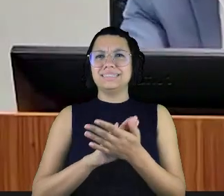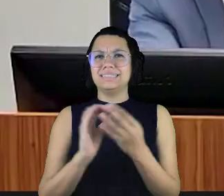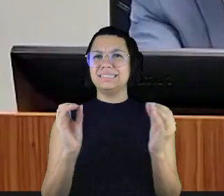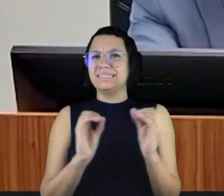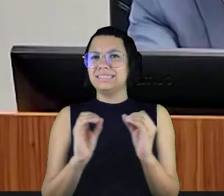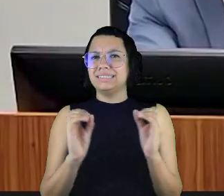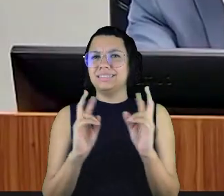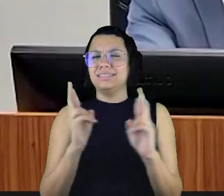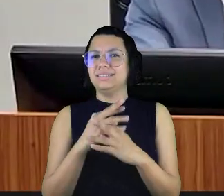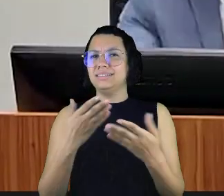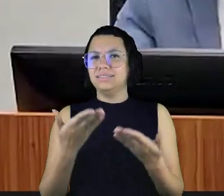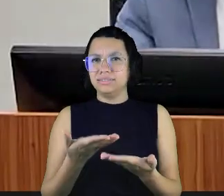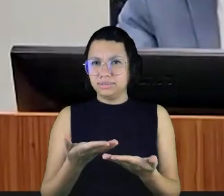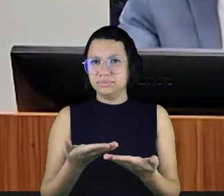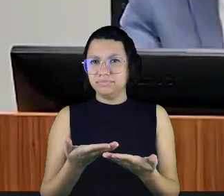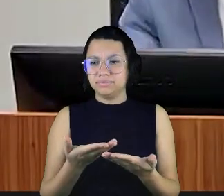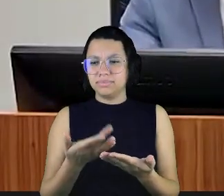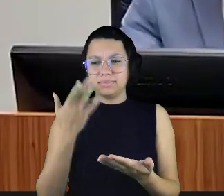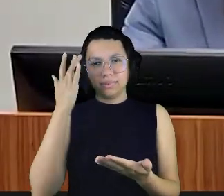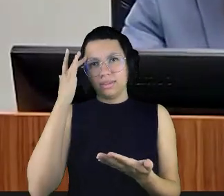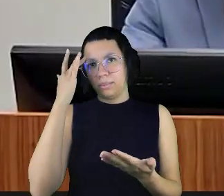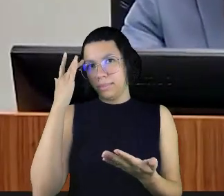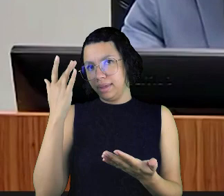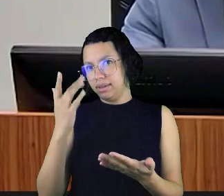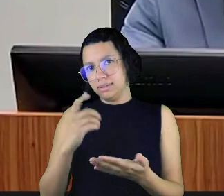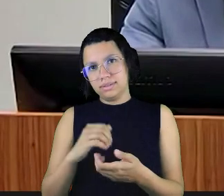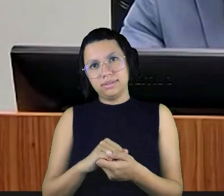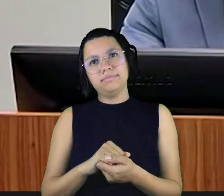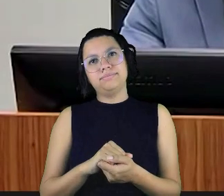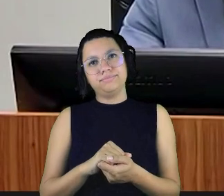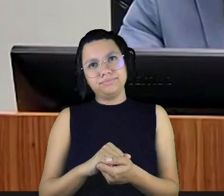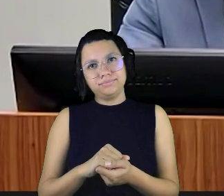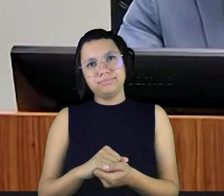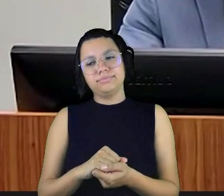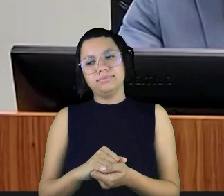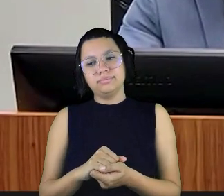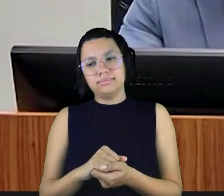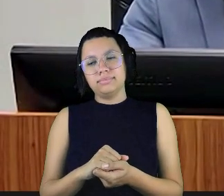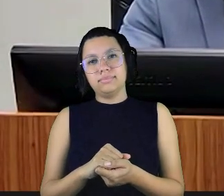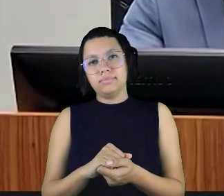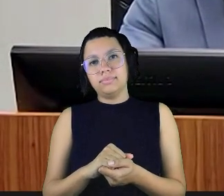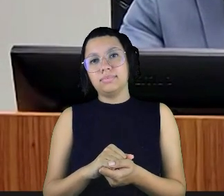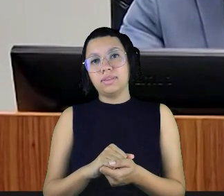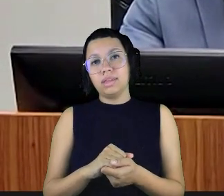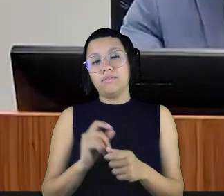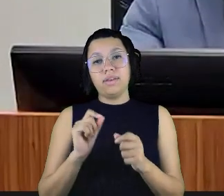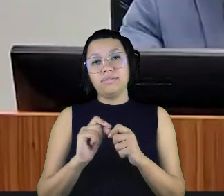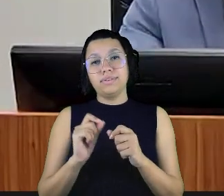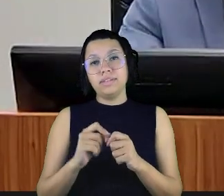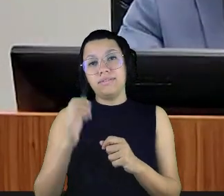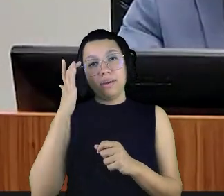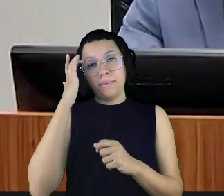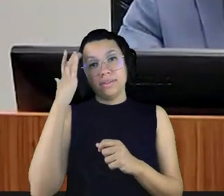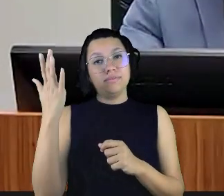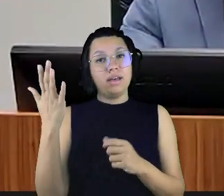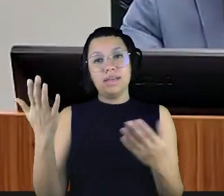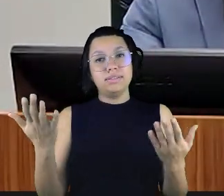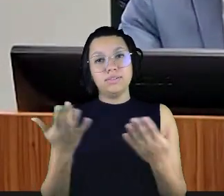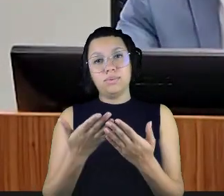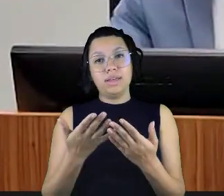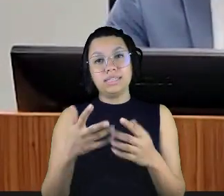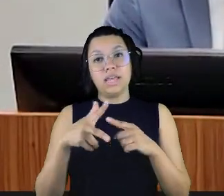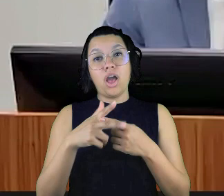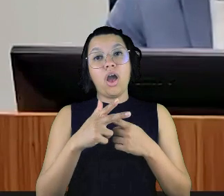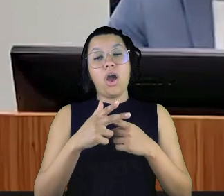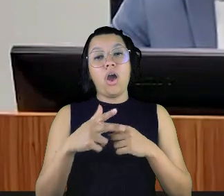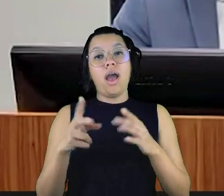que vai descomplicar alguma coisa, muito pelo contrário, né? Eu espero